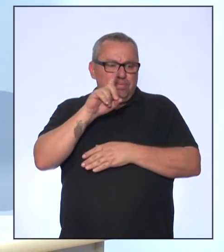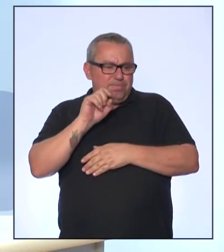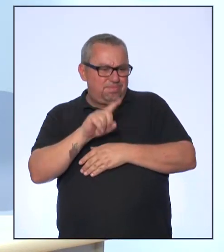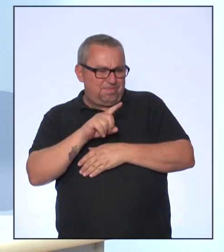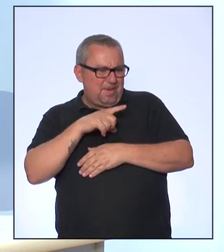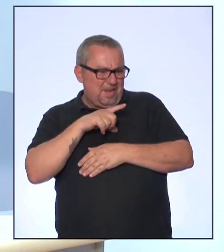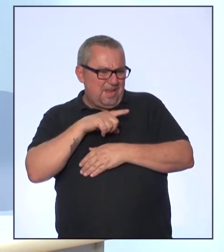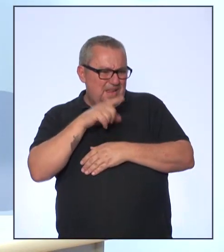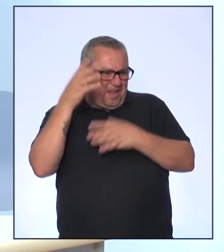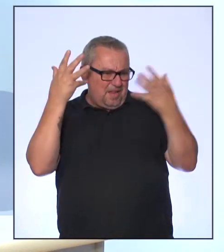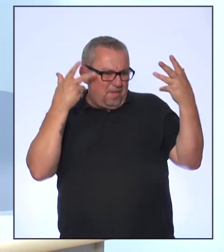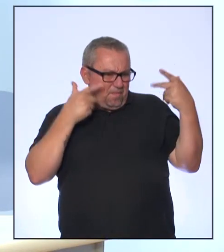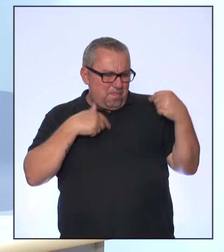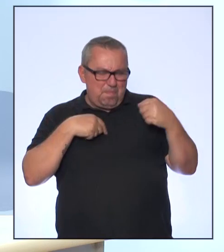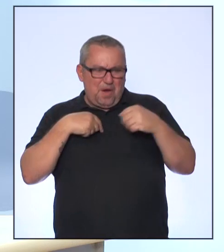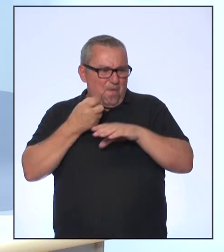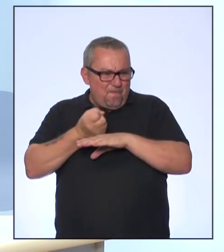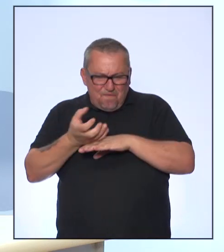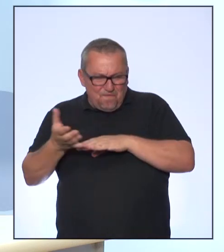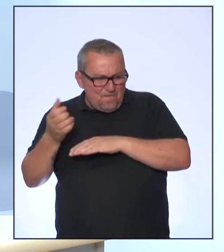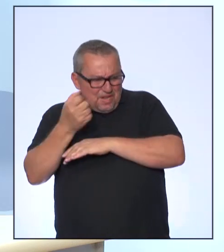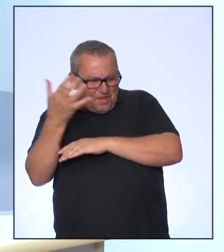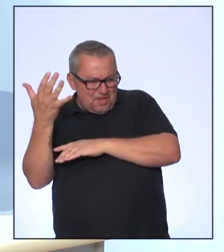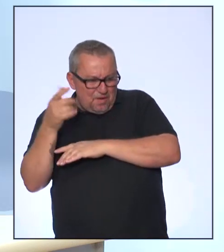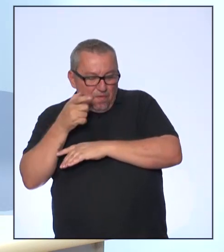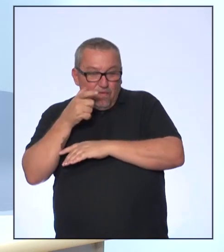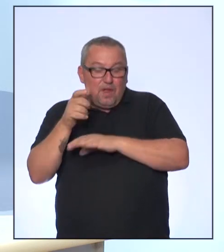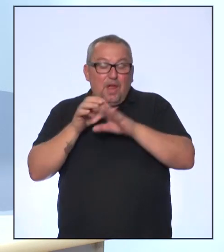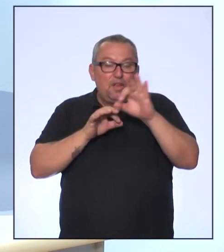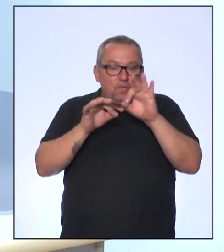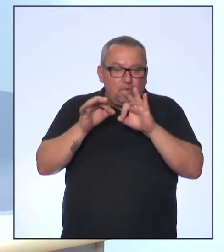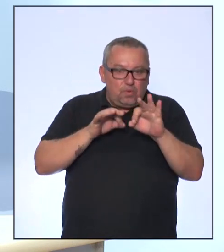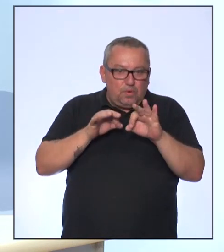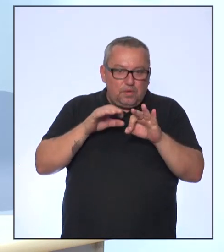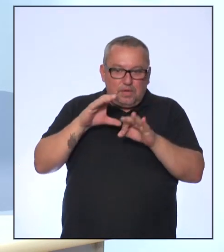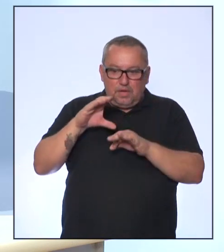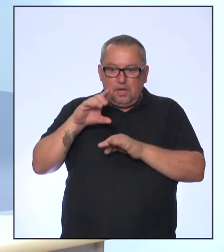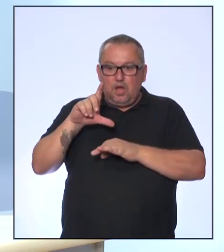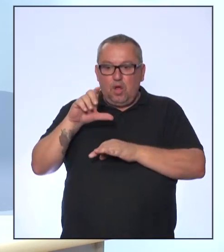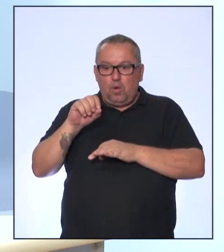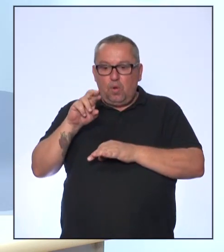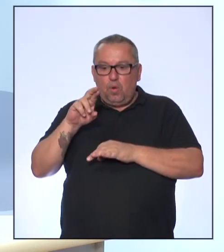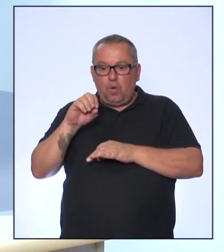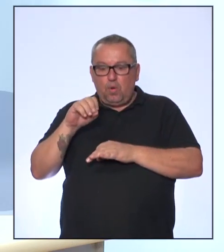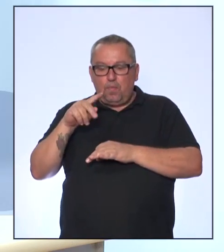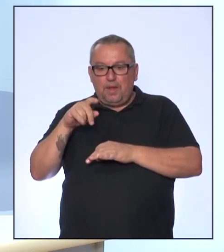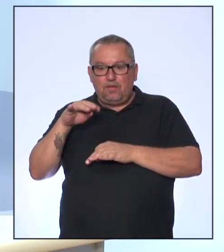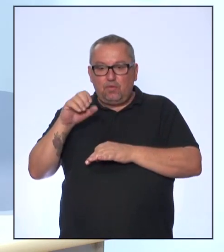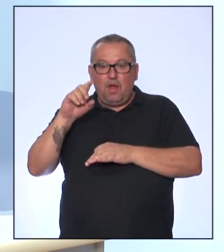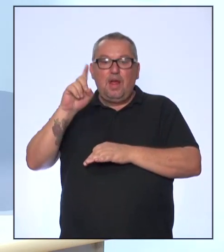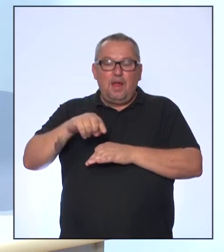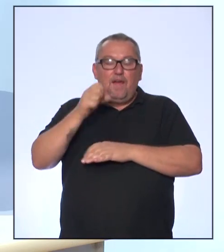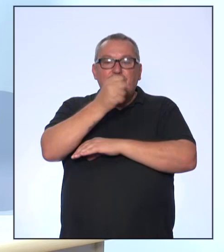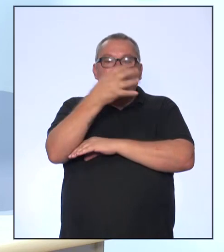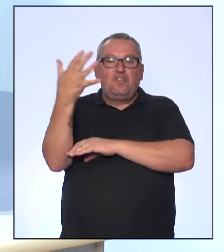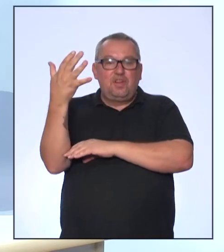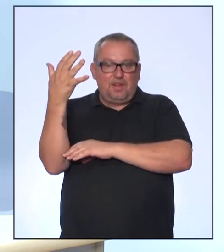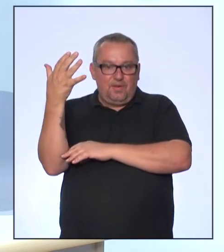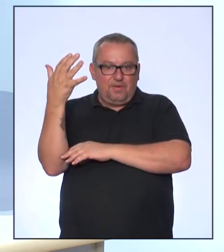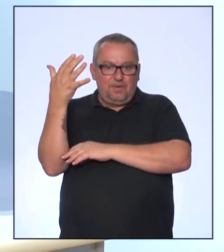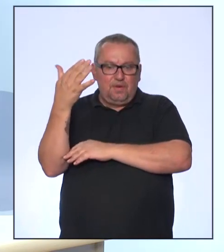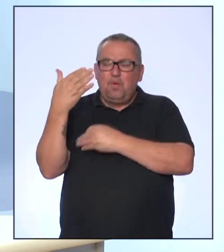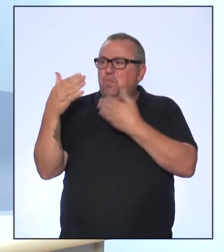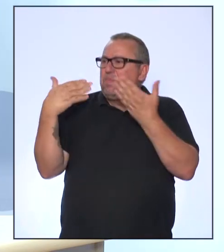será que essa célula é animal ou vegetal? Dá uma olhadinha nas estruturas. Tem cloroplasto? É célula vegetal. Para que